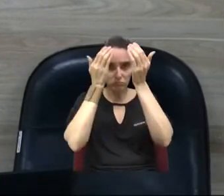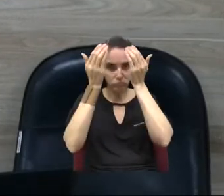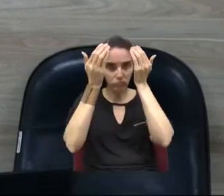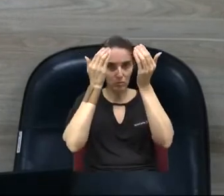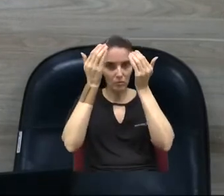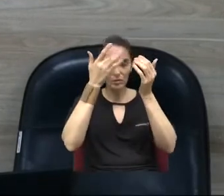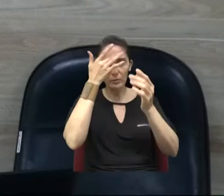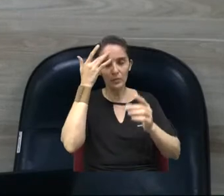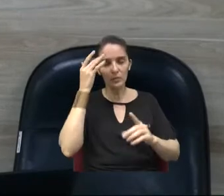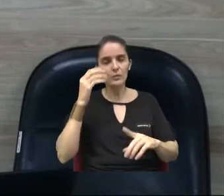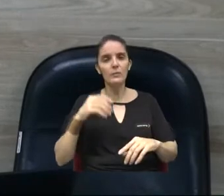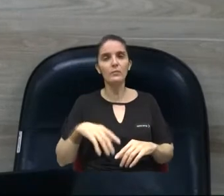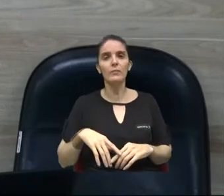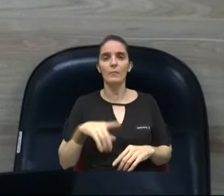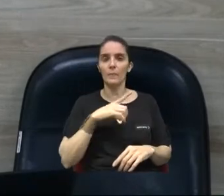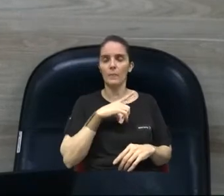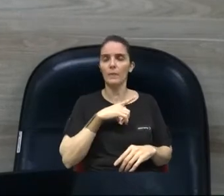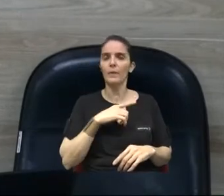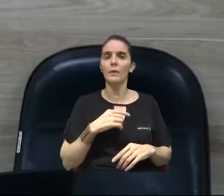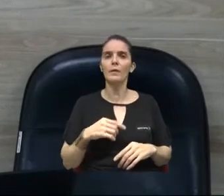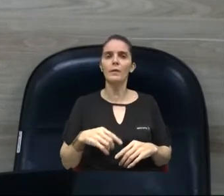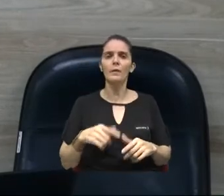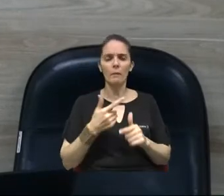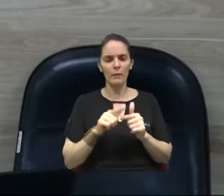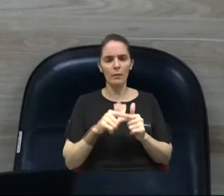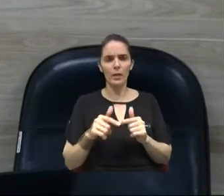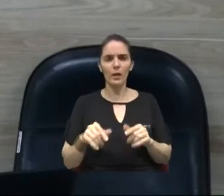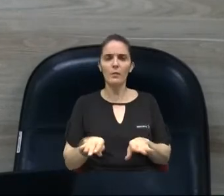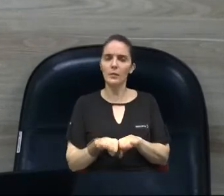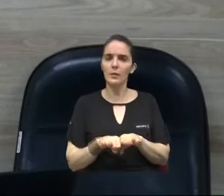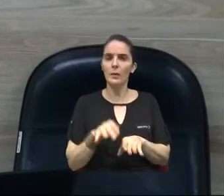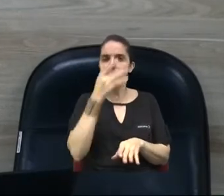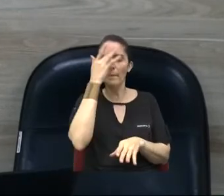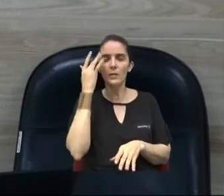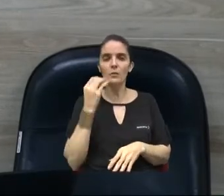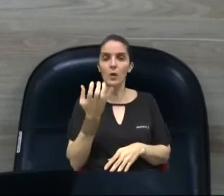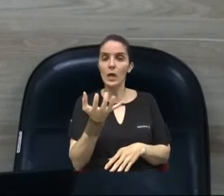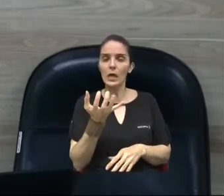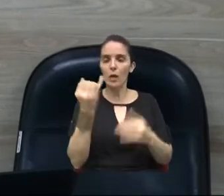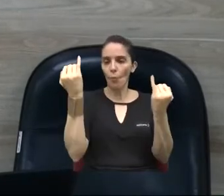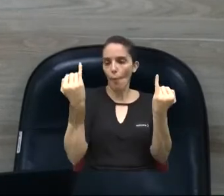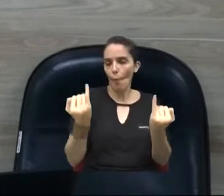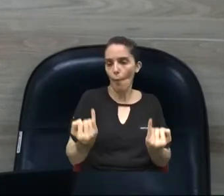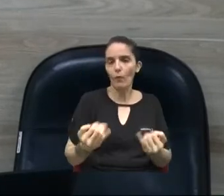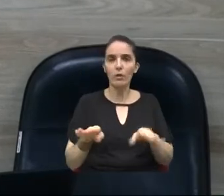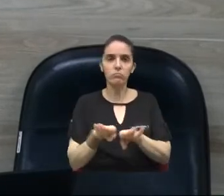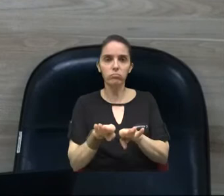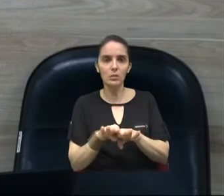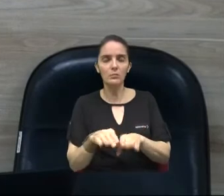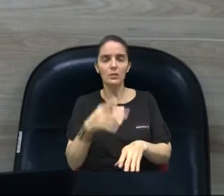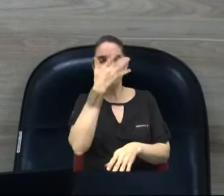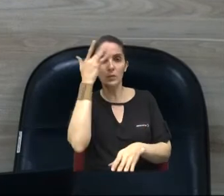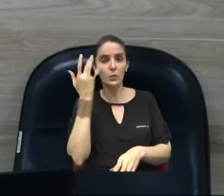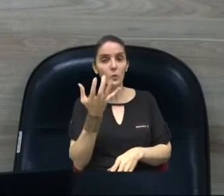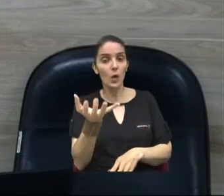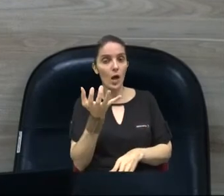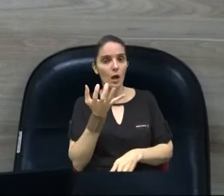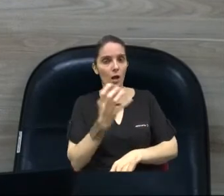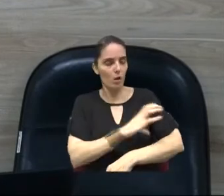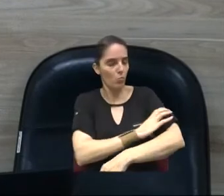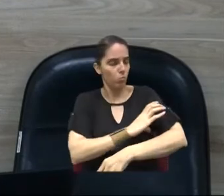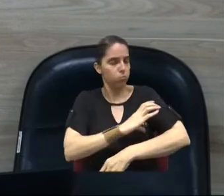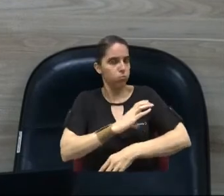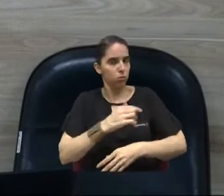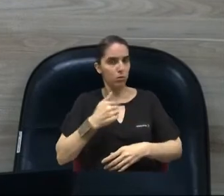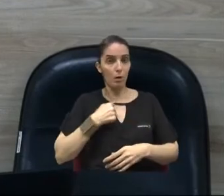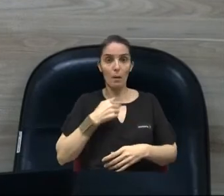bullying, a bulimia, a anorexia, existe também aquela vontade de ter o corpo perfeito e fazer, talvez, na